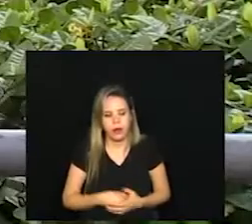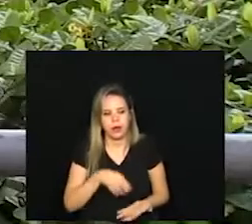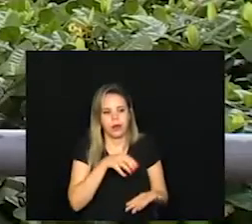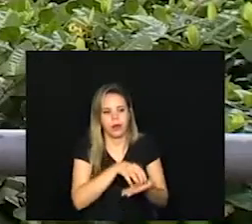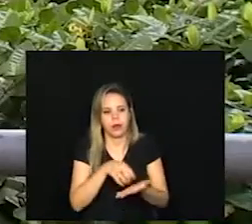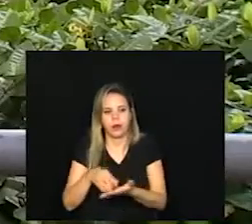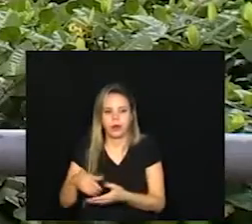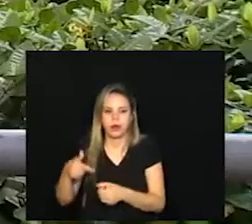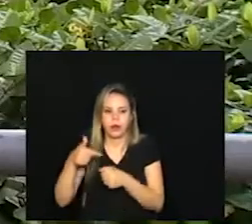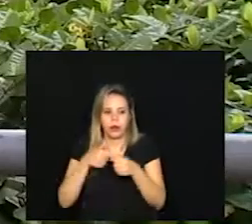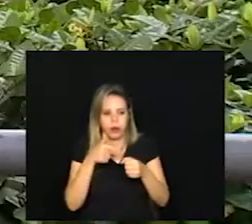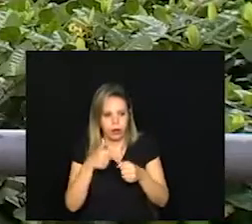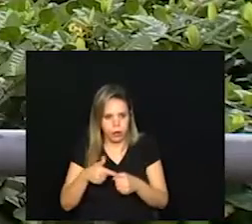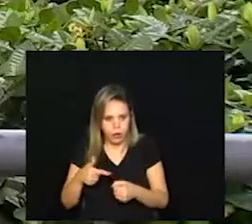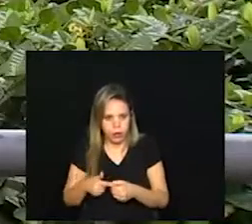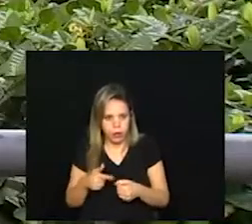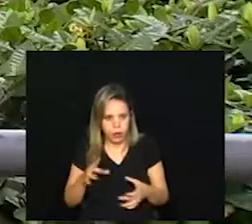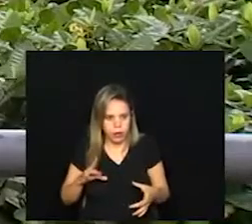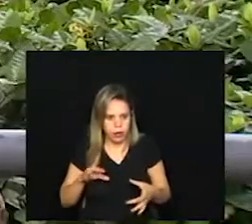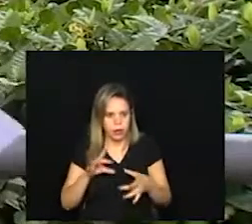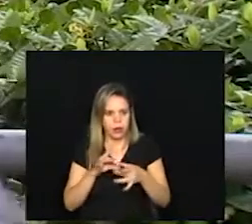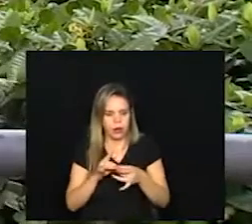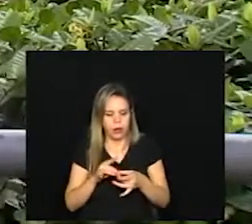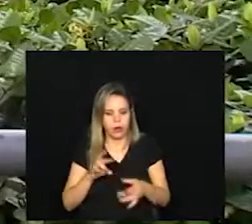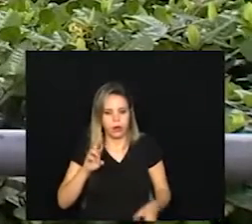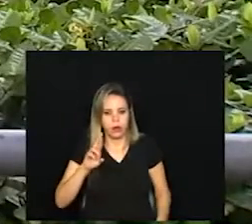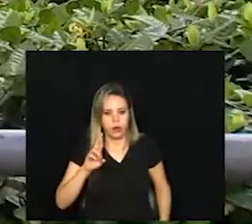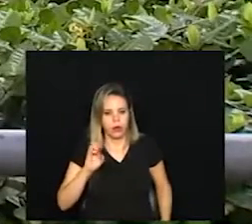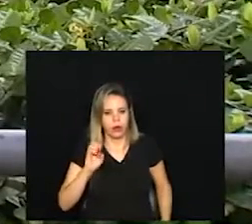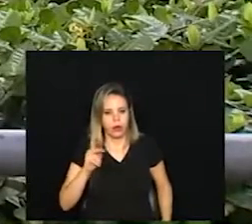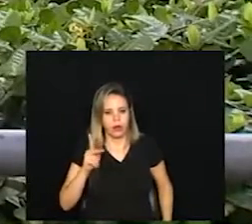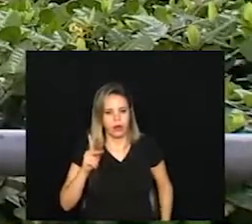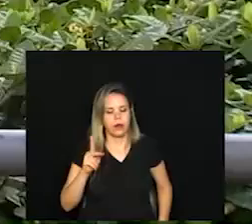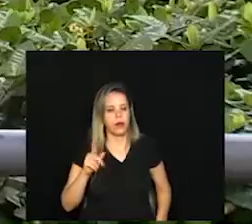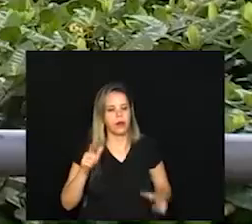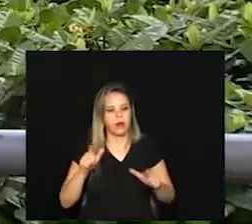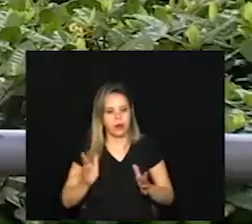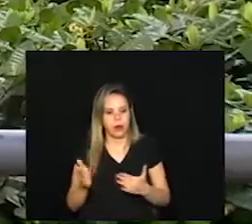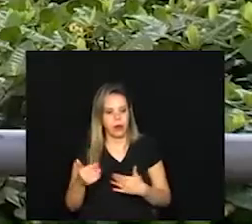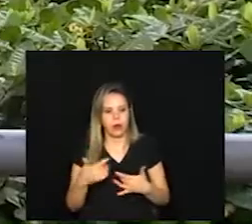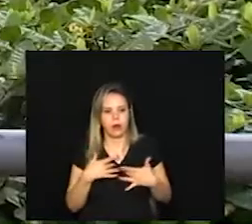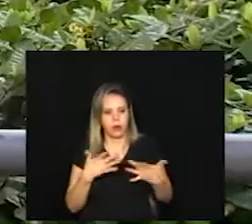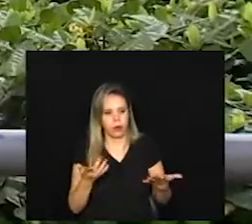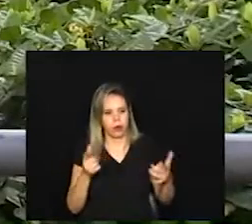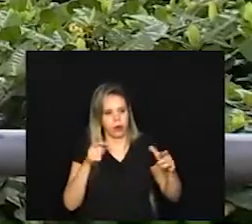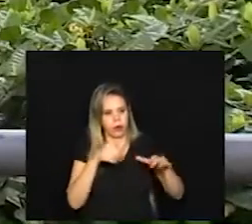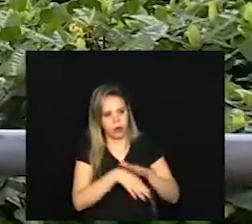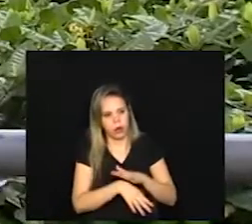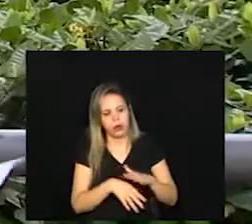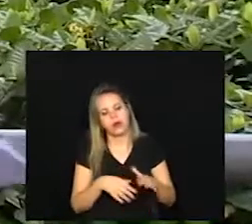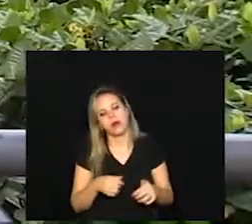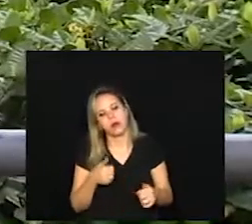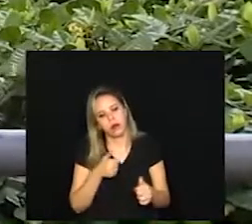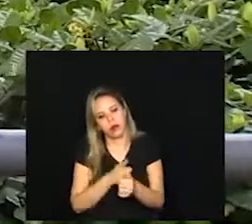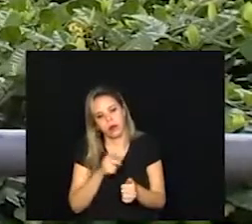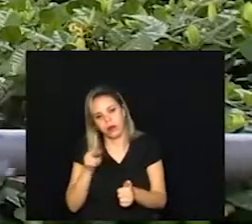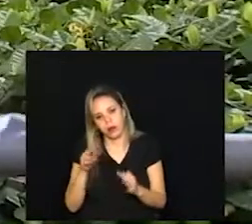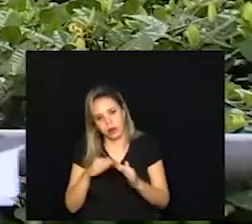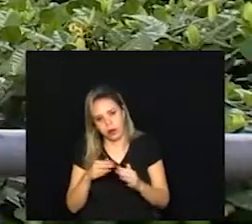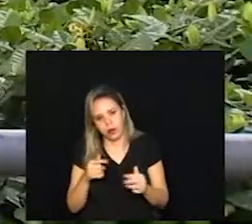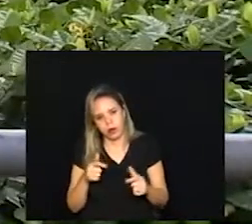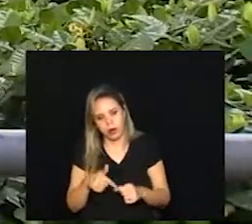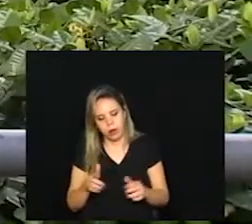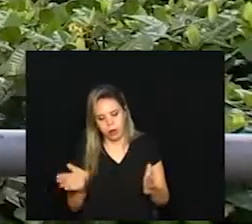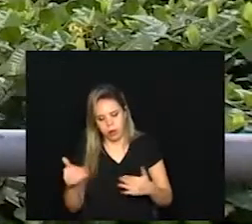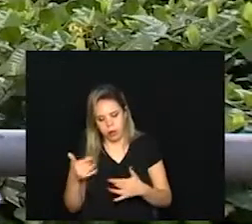de combustíveis que são, fazem parte do RECAP, também tem caixas. Então, a pessoa, com certeza, próximo de casa, você encontrará uma